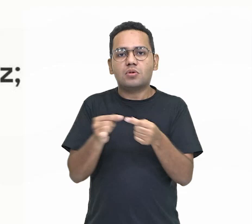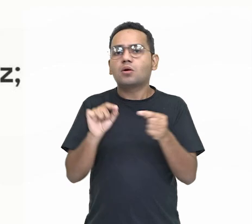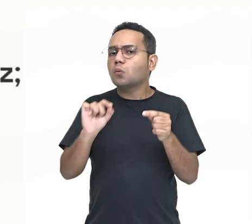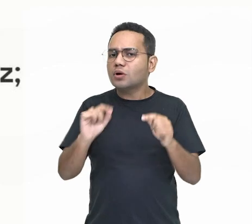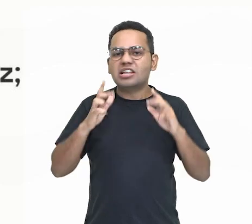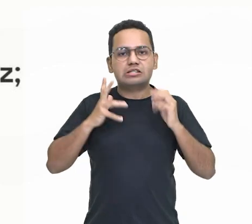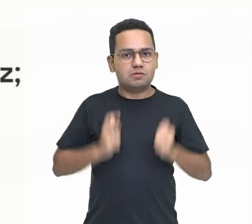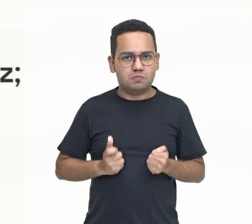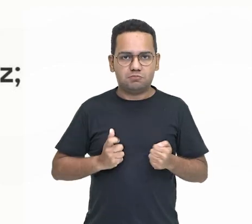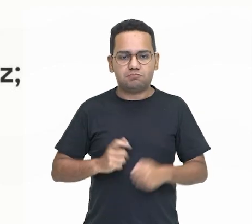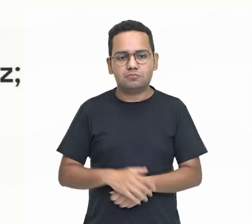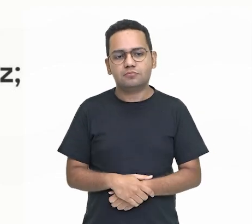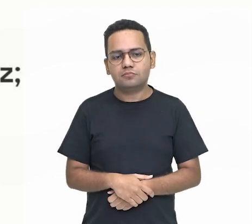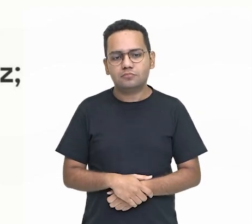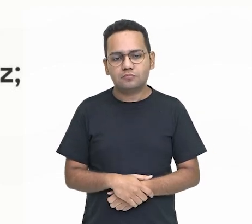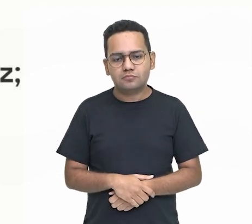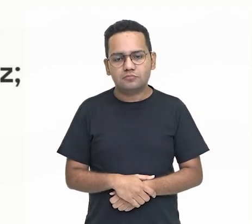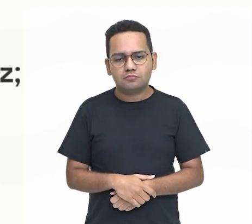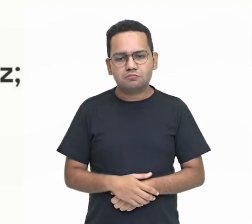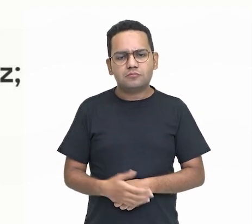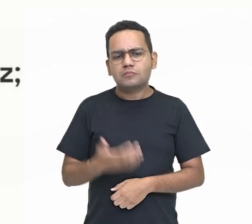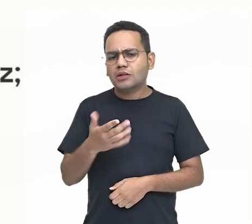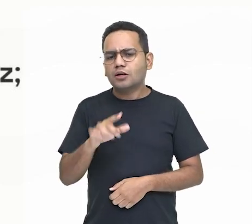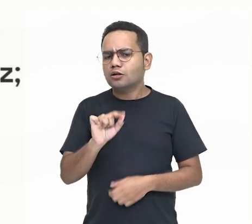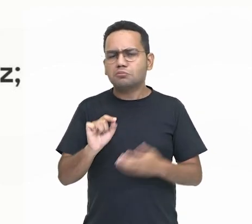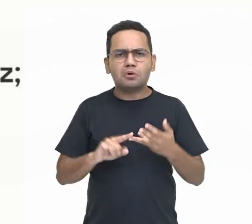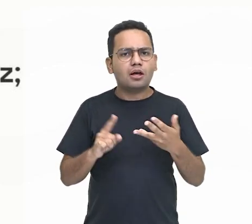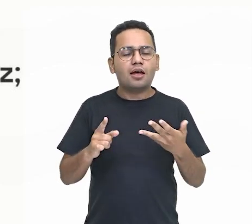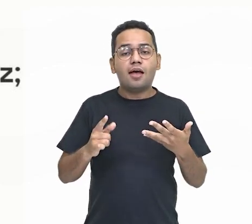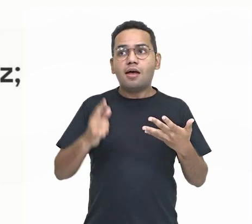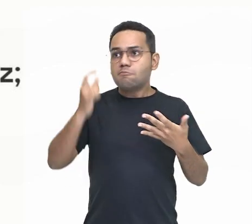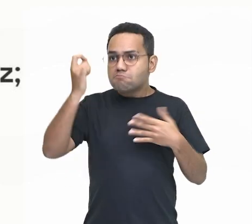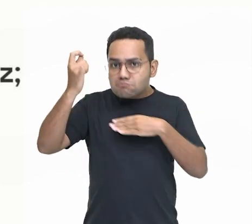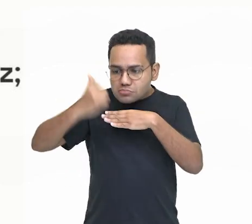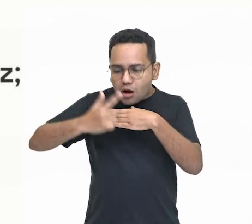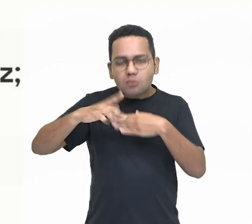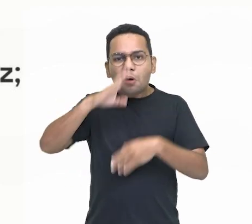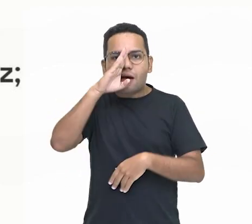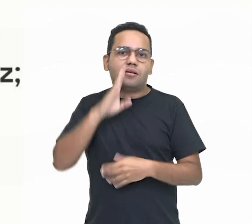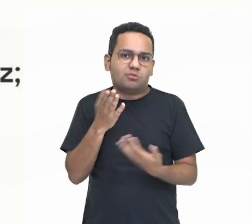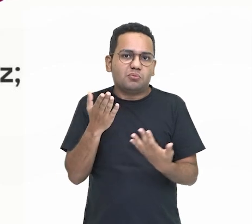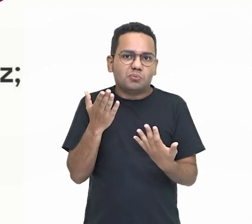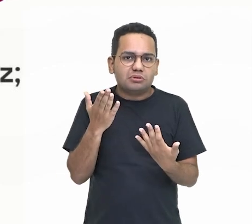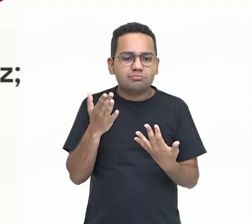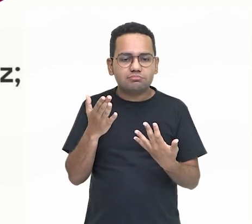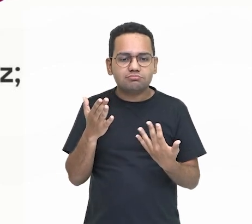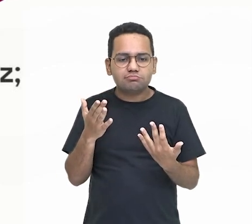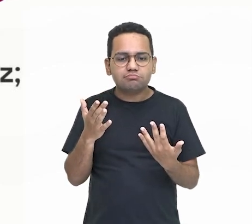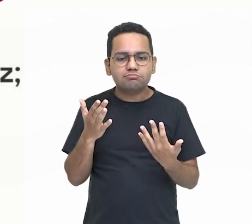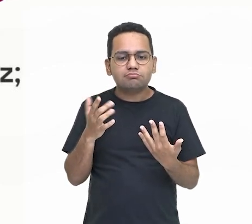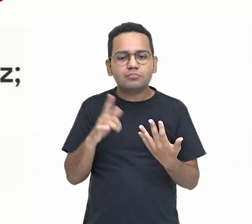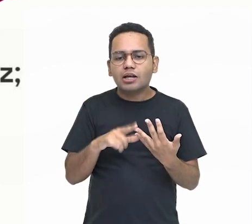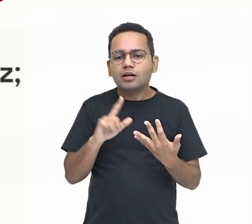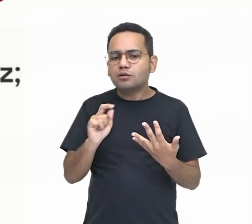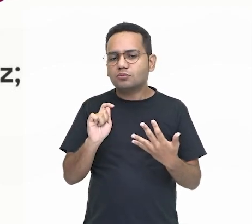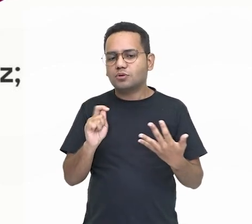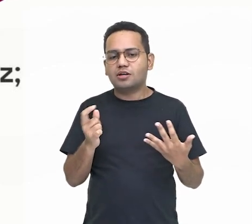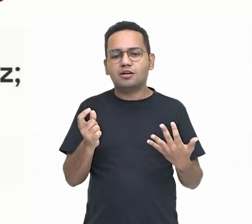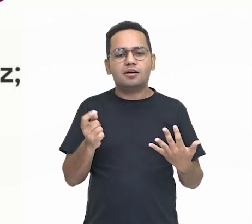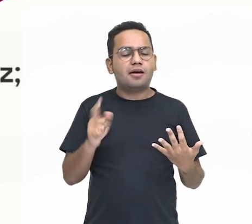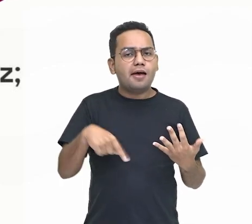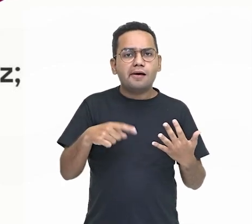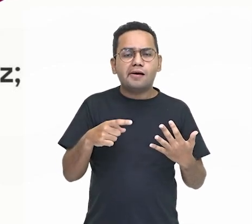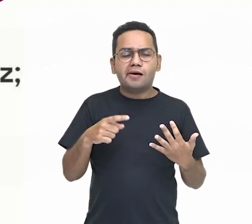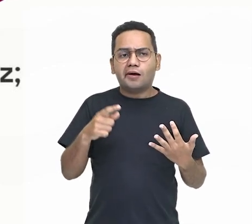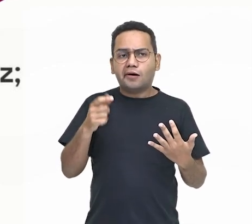de energia gratuita, tornando a energia gerada mais barata. Gerar